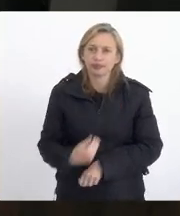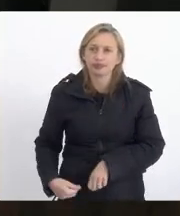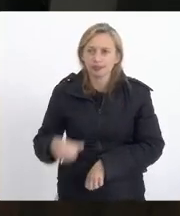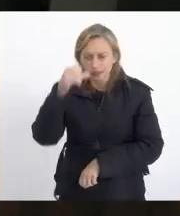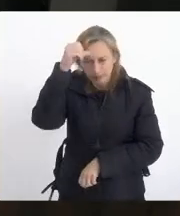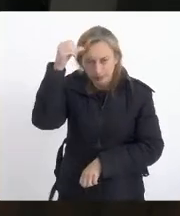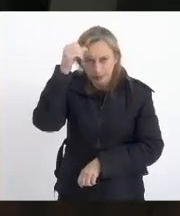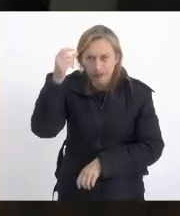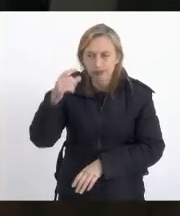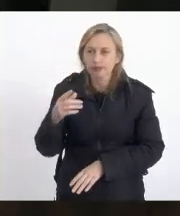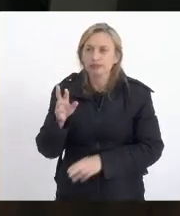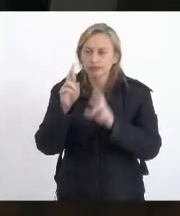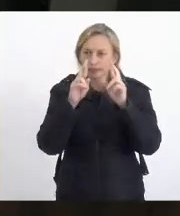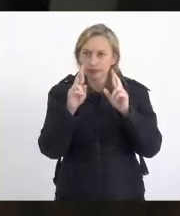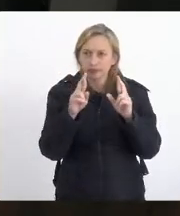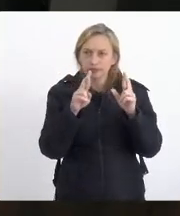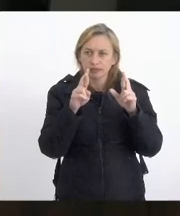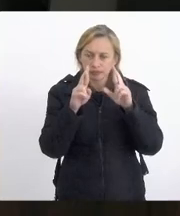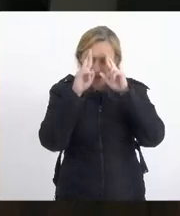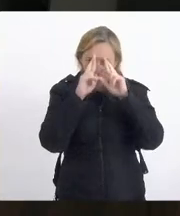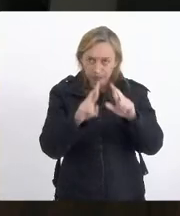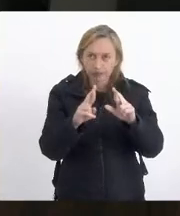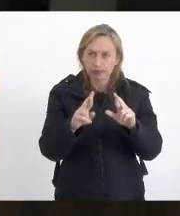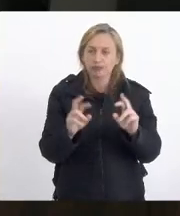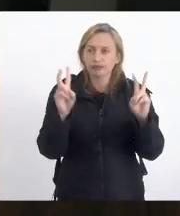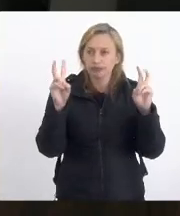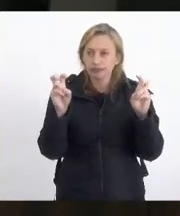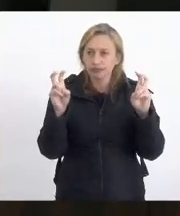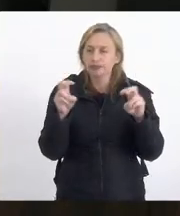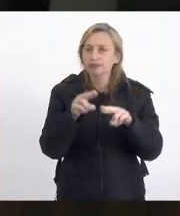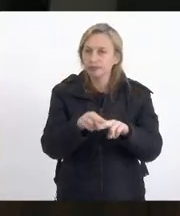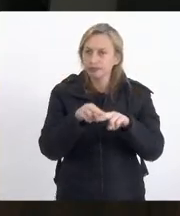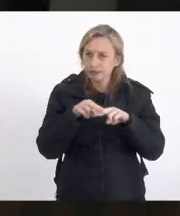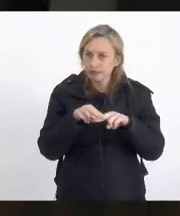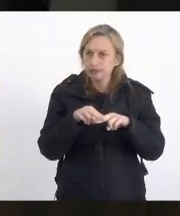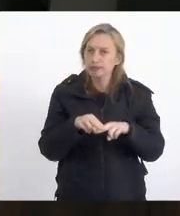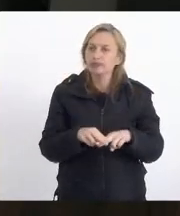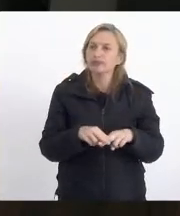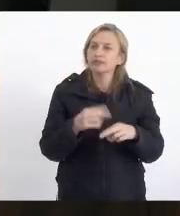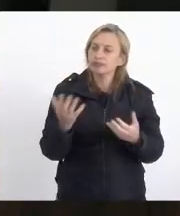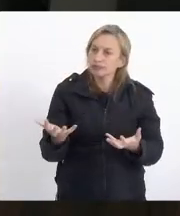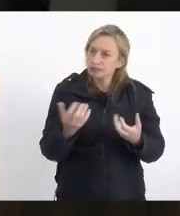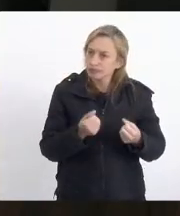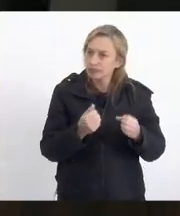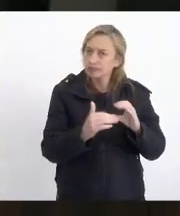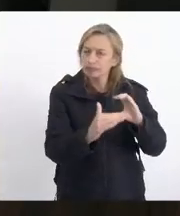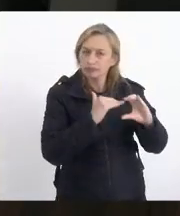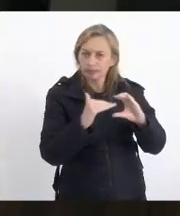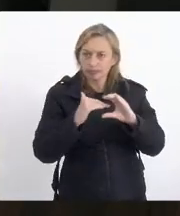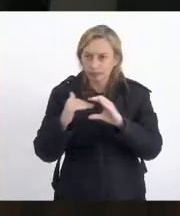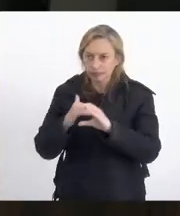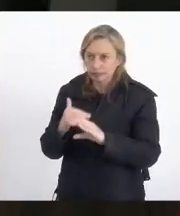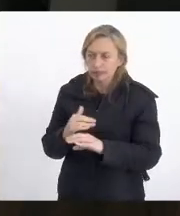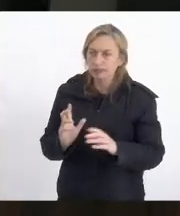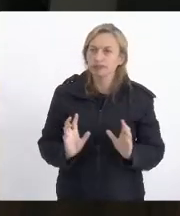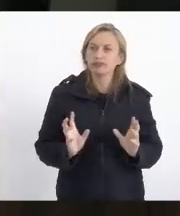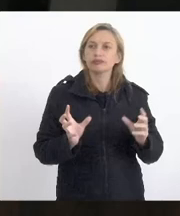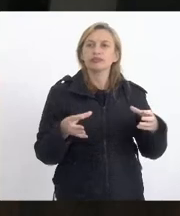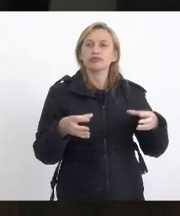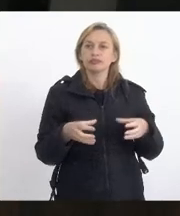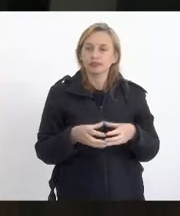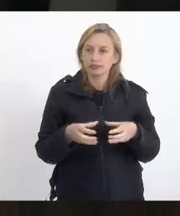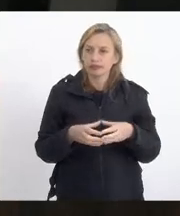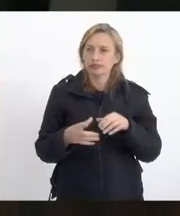um profundo respeito por isso. E é por essa razão que eu vou receber os encaminhamentos, vamos sentar com a equipe